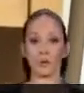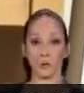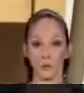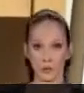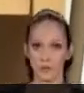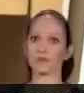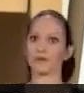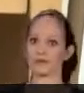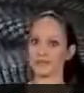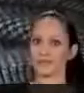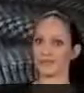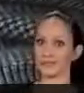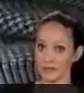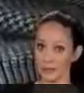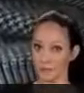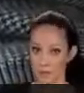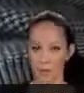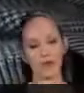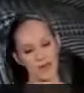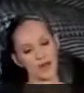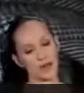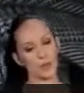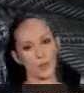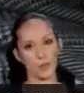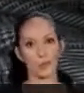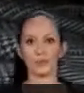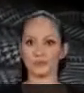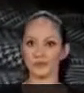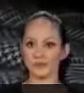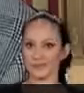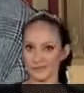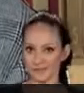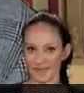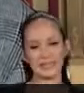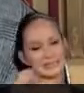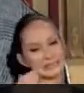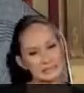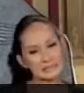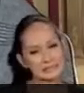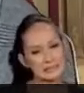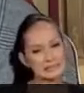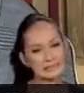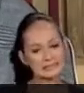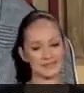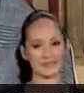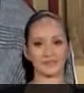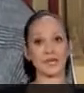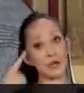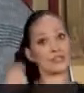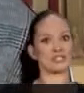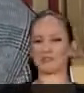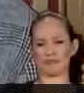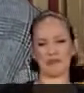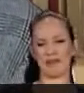inscritos nessa modalidade. Ele até mudou a forma de estudar para ir treinando. Eu decidi trocar o meu caderno físico por